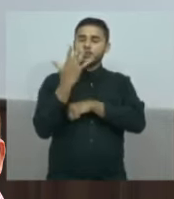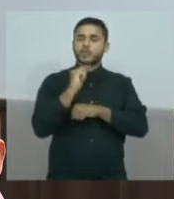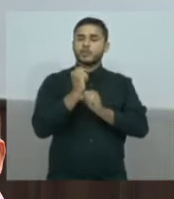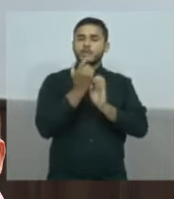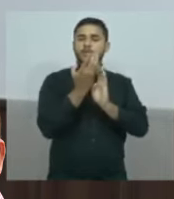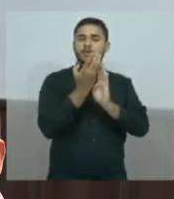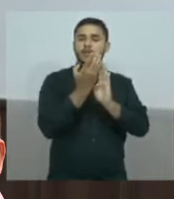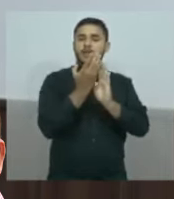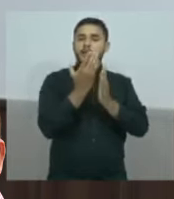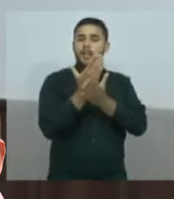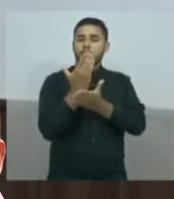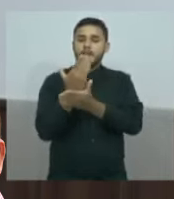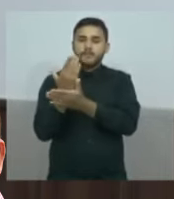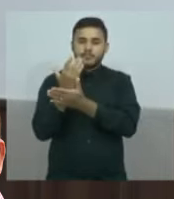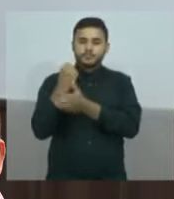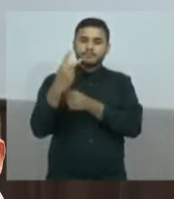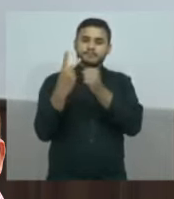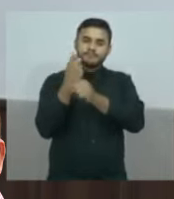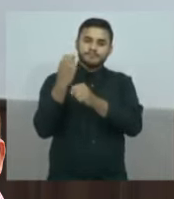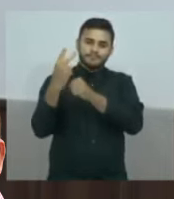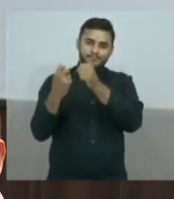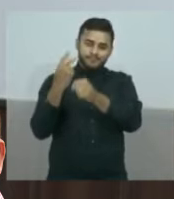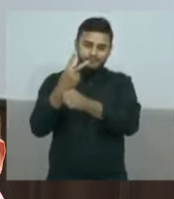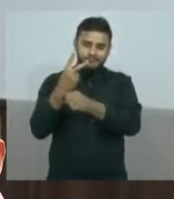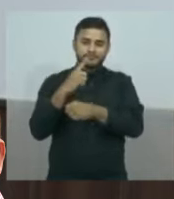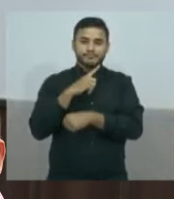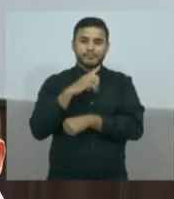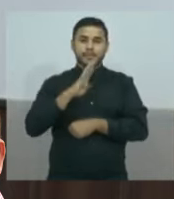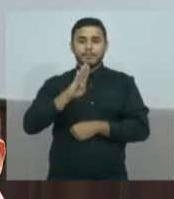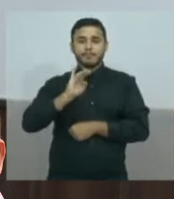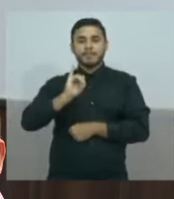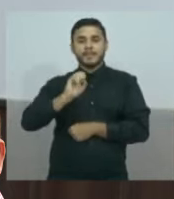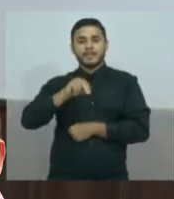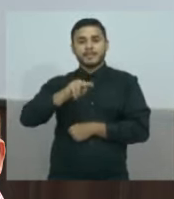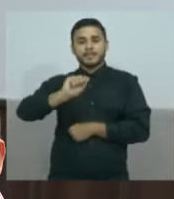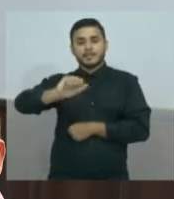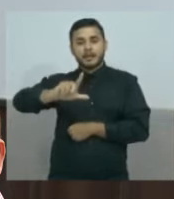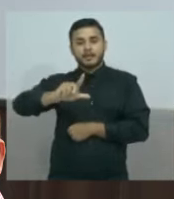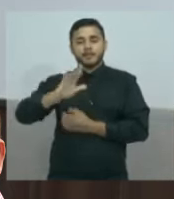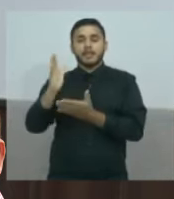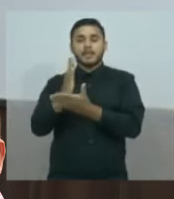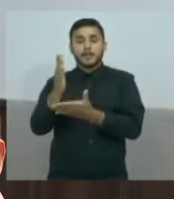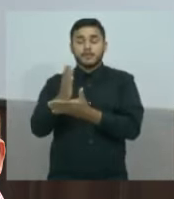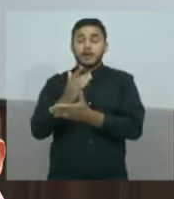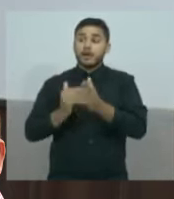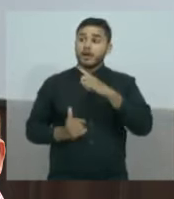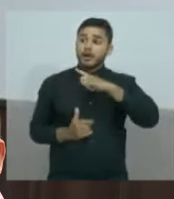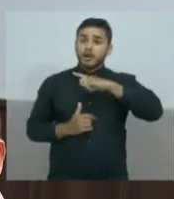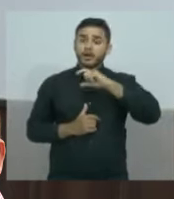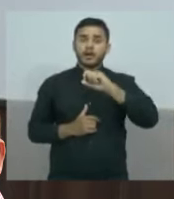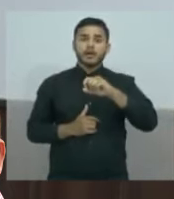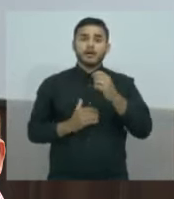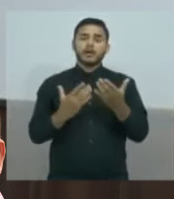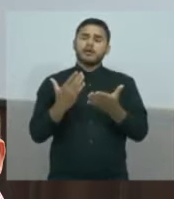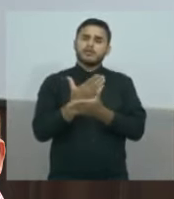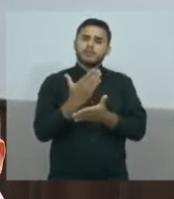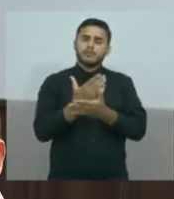livro, trazia uma cena de dois personagens jovens se beijando.